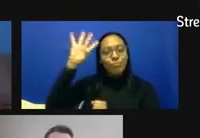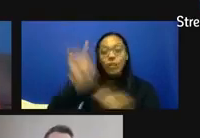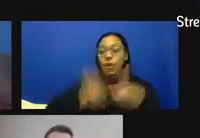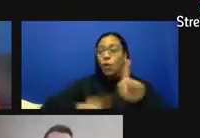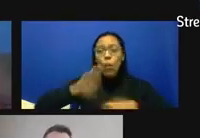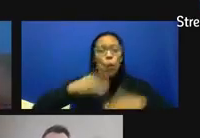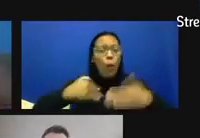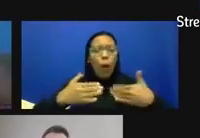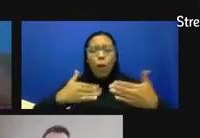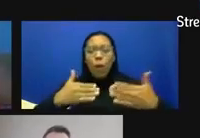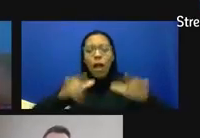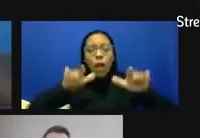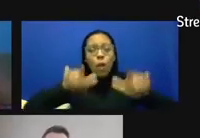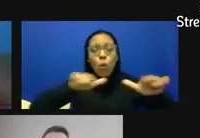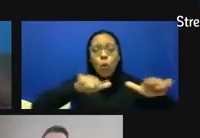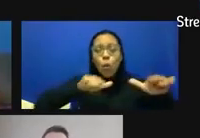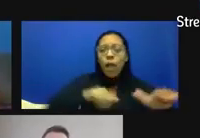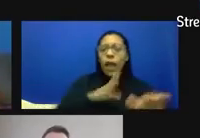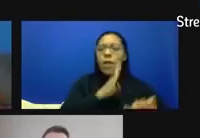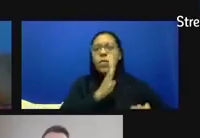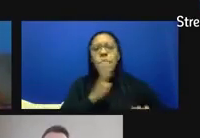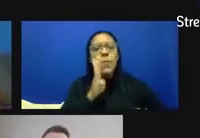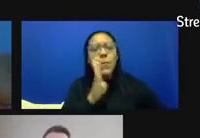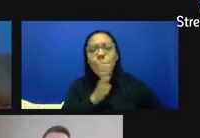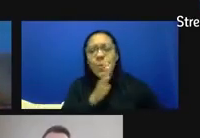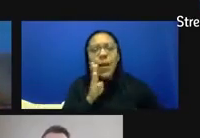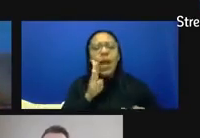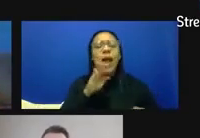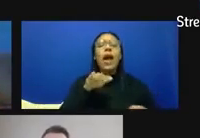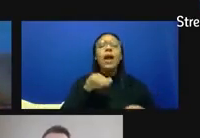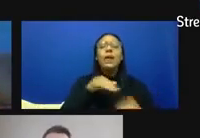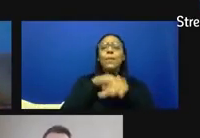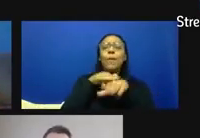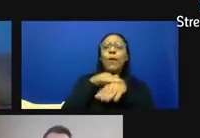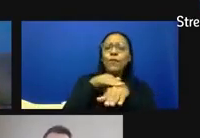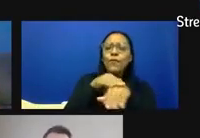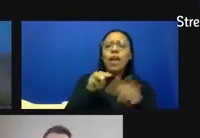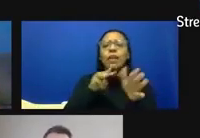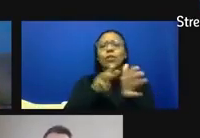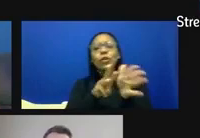lanchonete, num churrasco, numa conversa no WhatsApp, quando é mandado, por exemplo, um